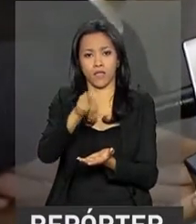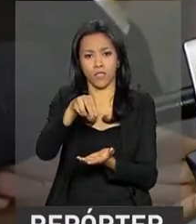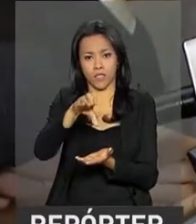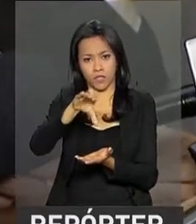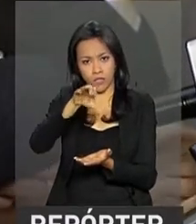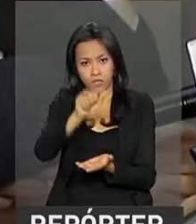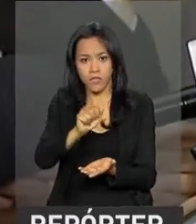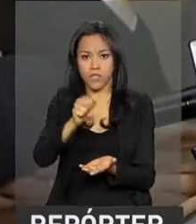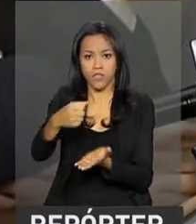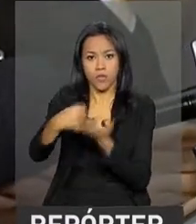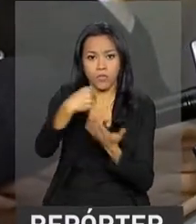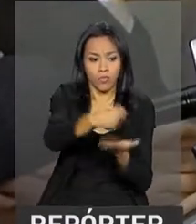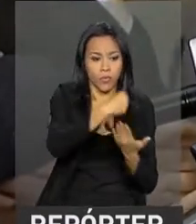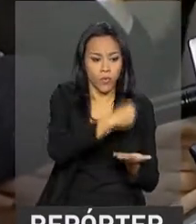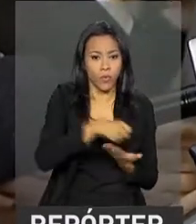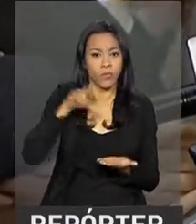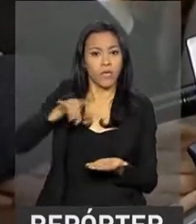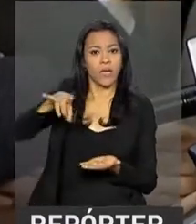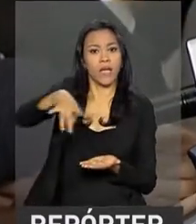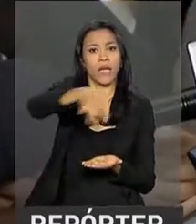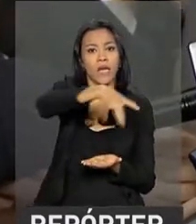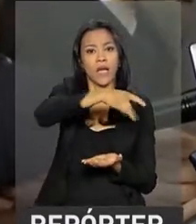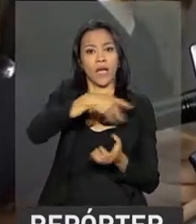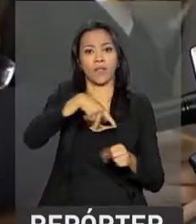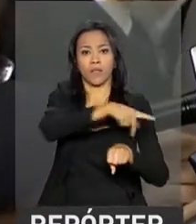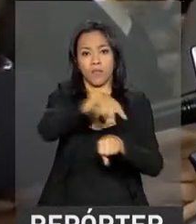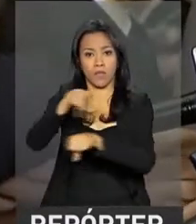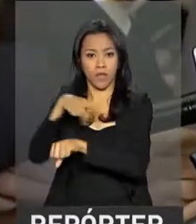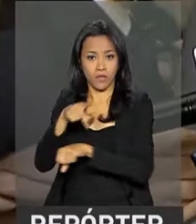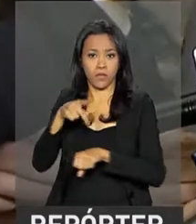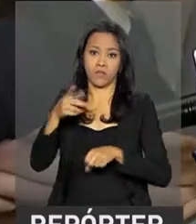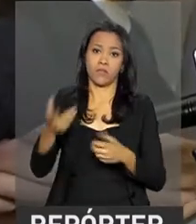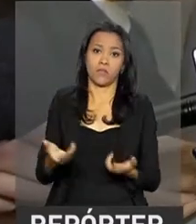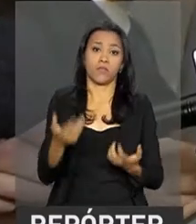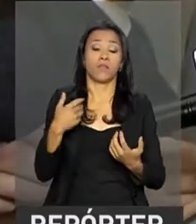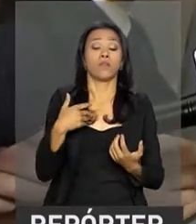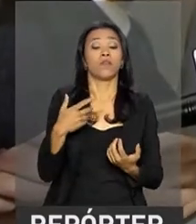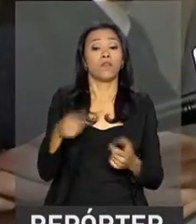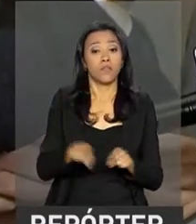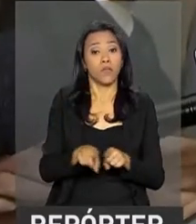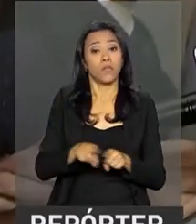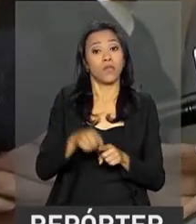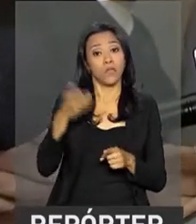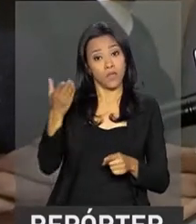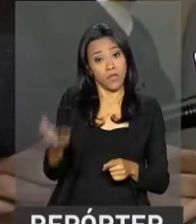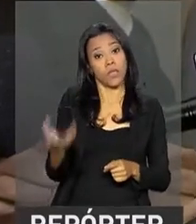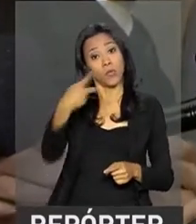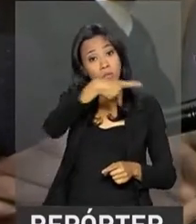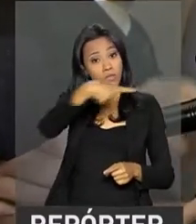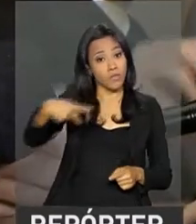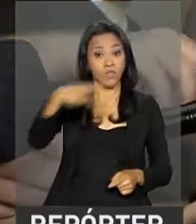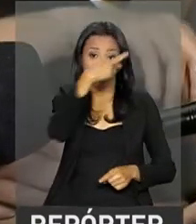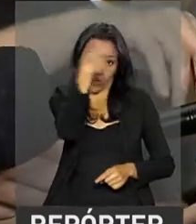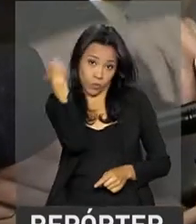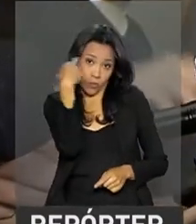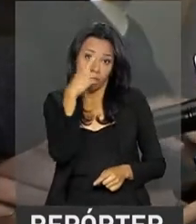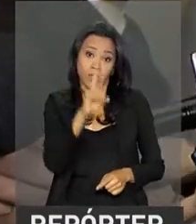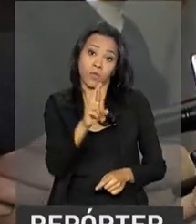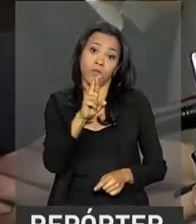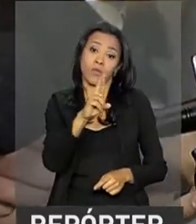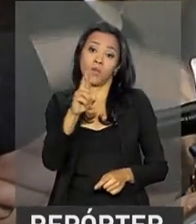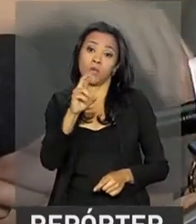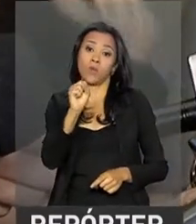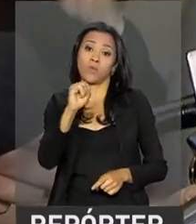os BRICS. Isto foi mencionado por vários, entre os quais o presidente Putin. Né? Então, eu penso